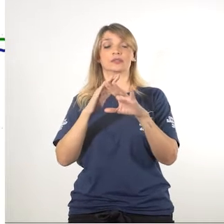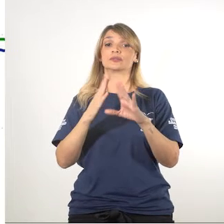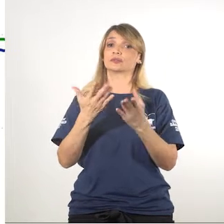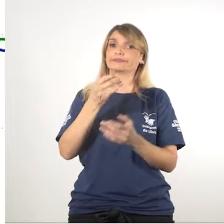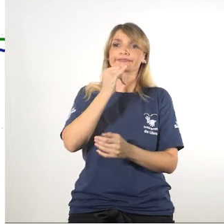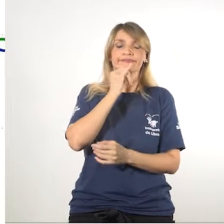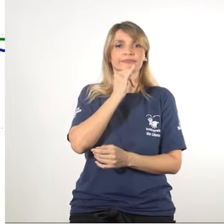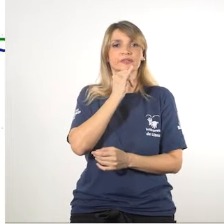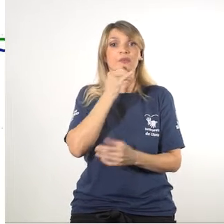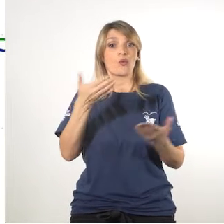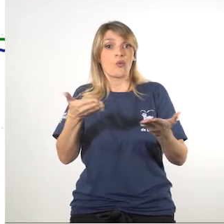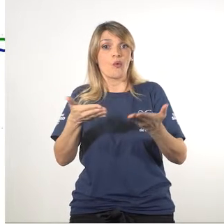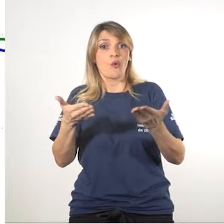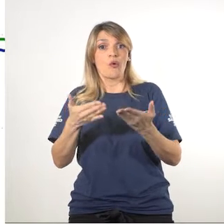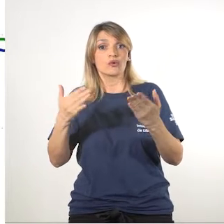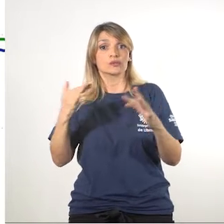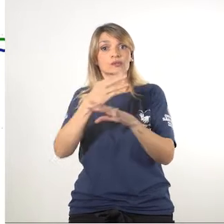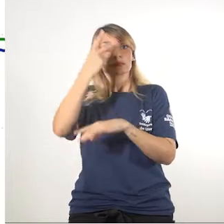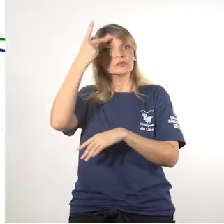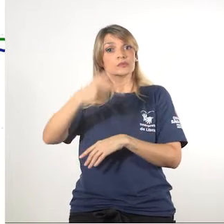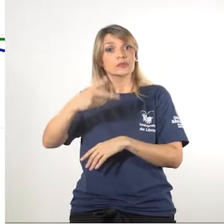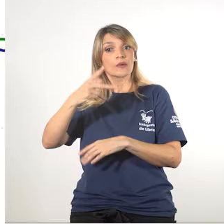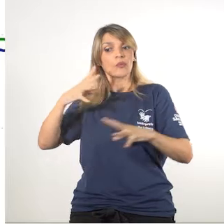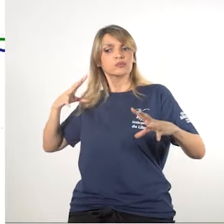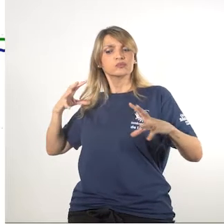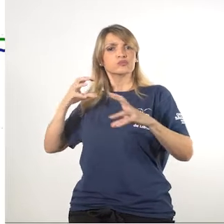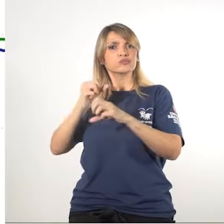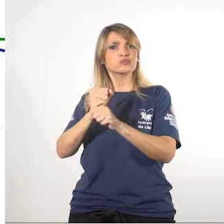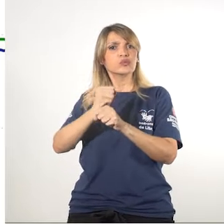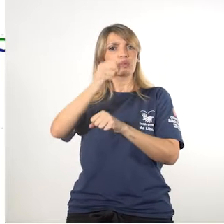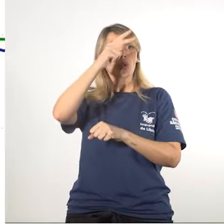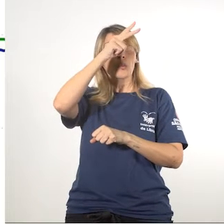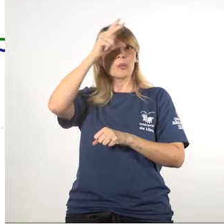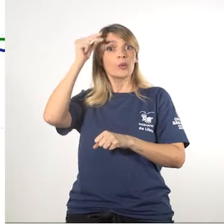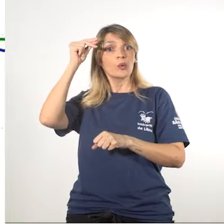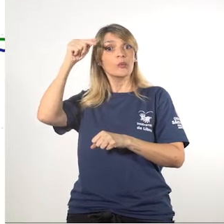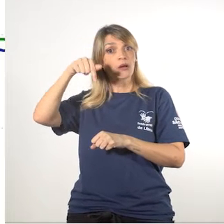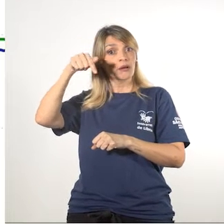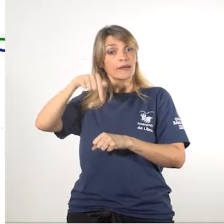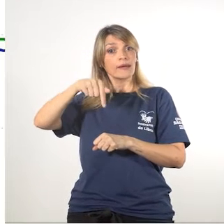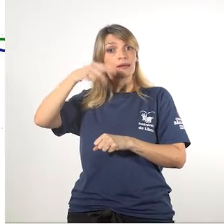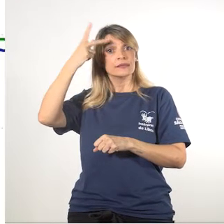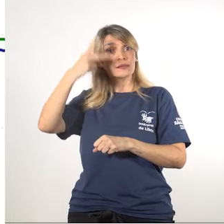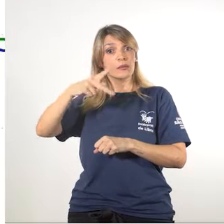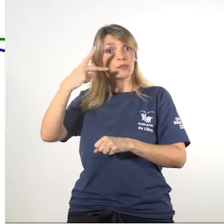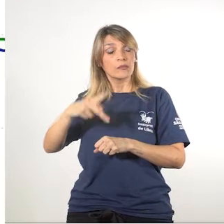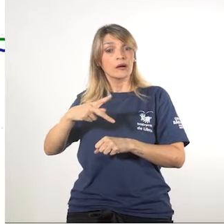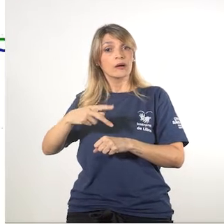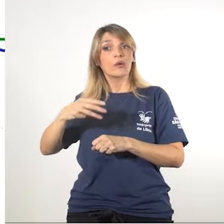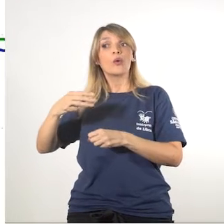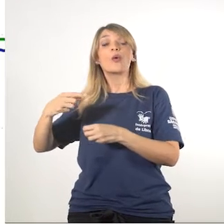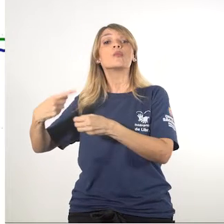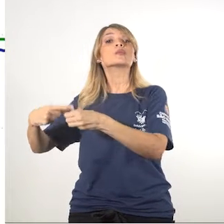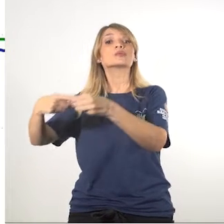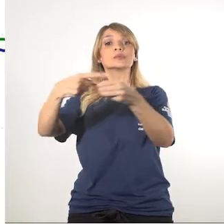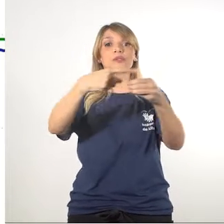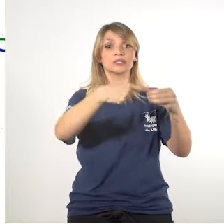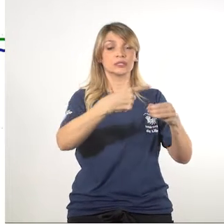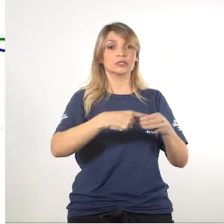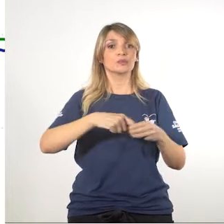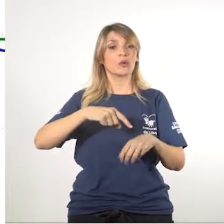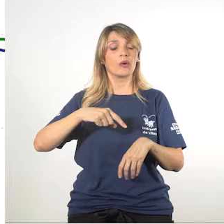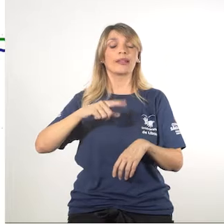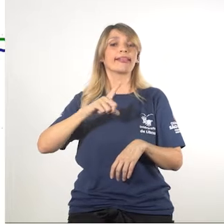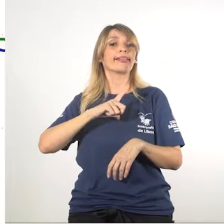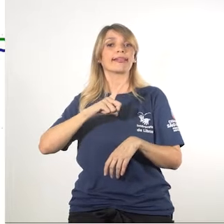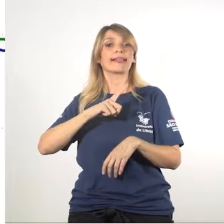ideia, hoje a cidade de São Paulo, somado só os leitos públicos do estado e do município, a cidade de São Paulo já tem